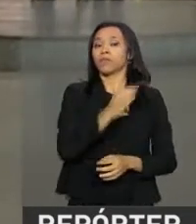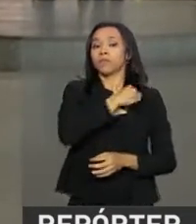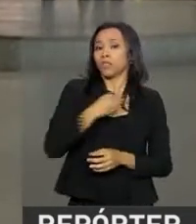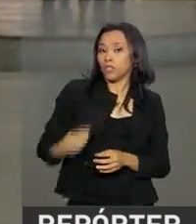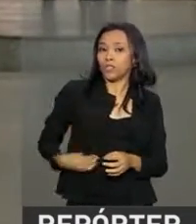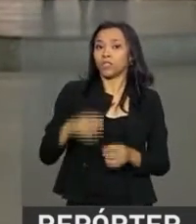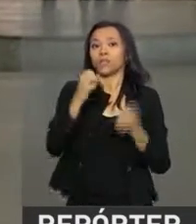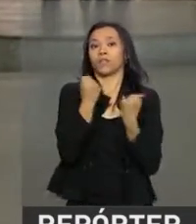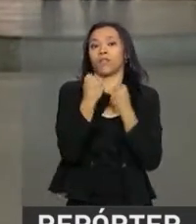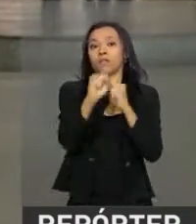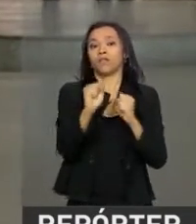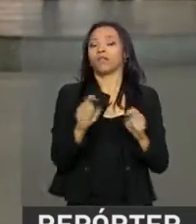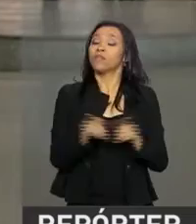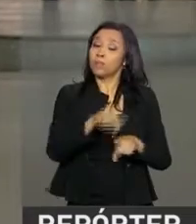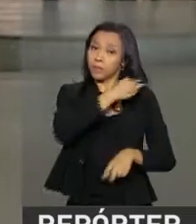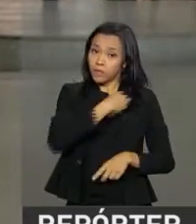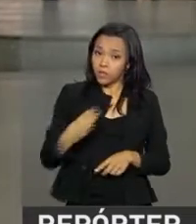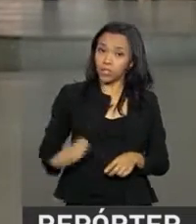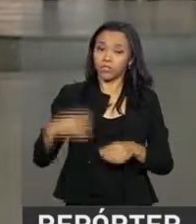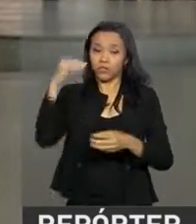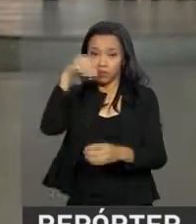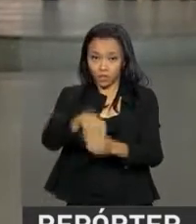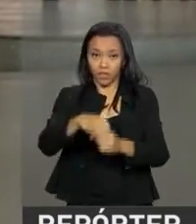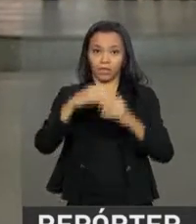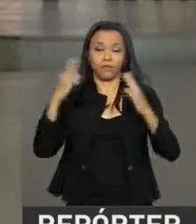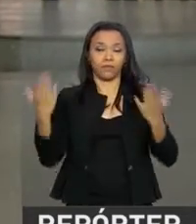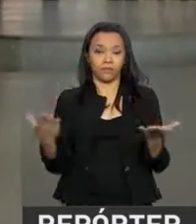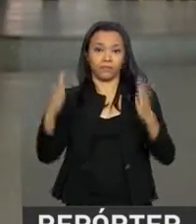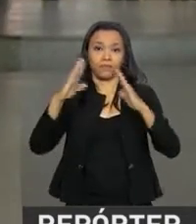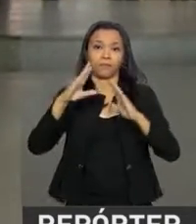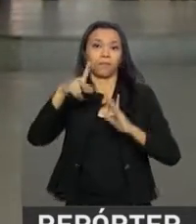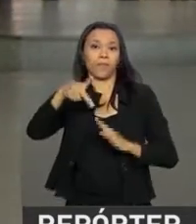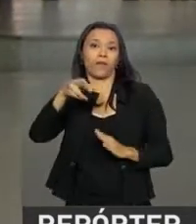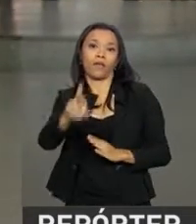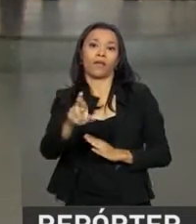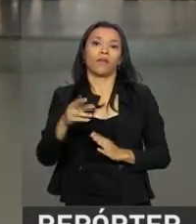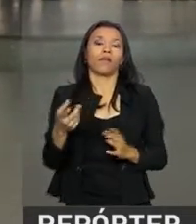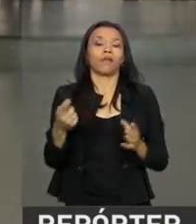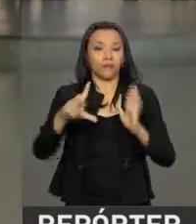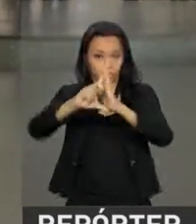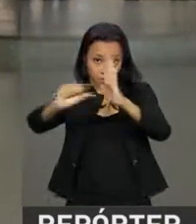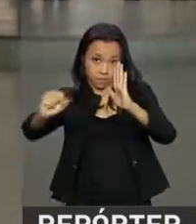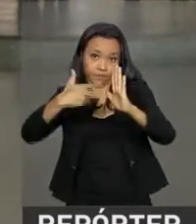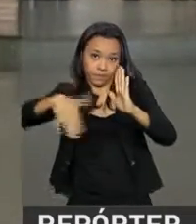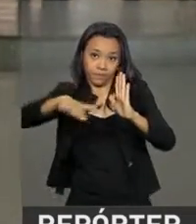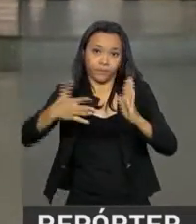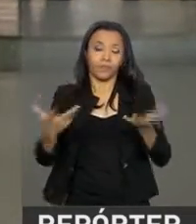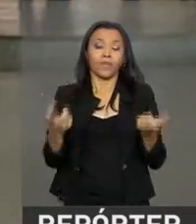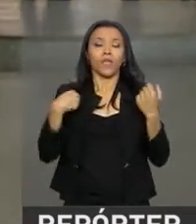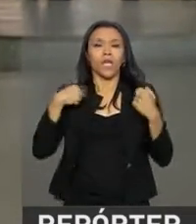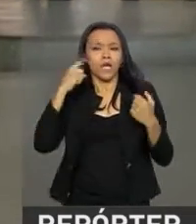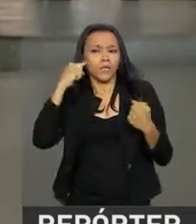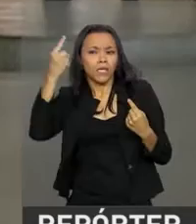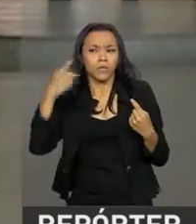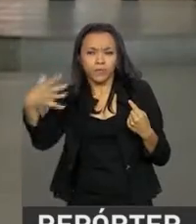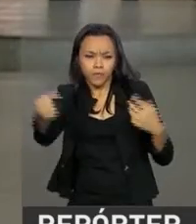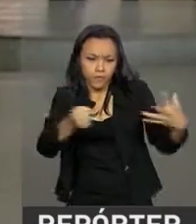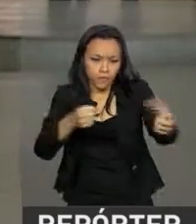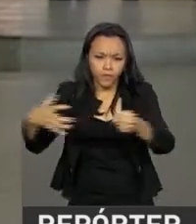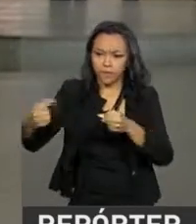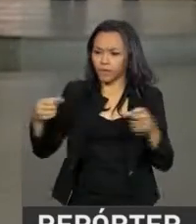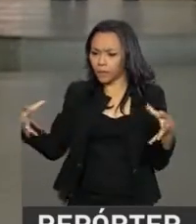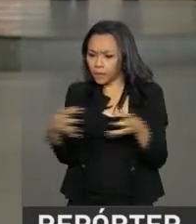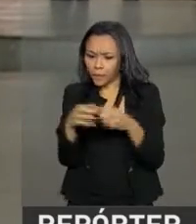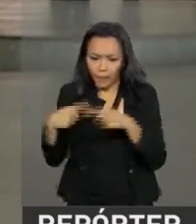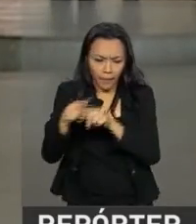Gabinete de Segurança Institucional. O presidente Michel Temer defendeu a necessidade de juntar esforços para